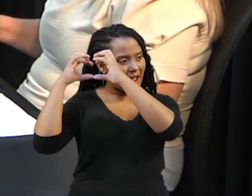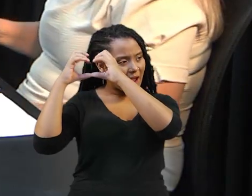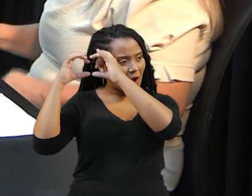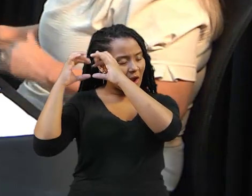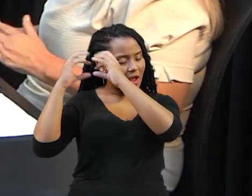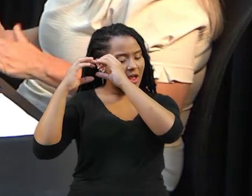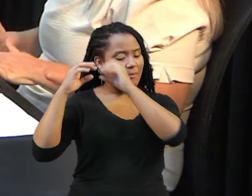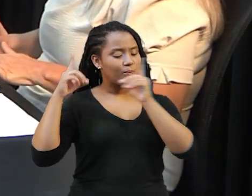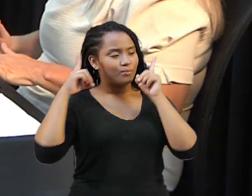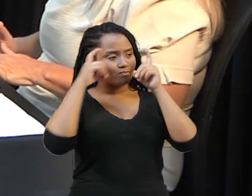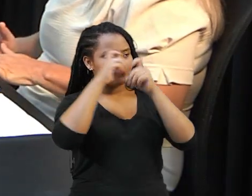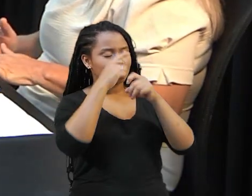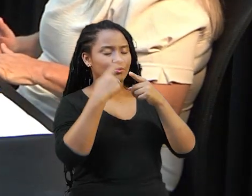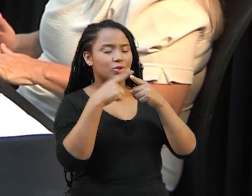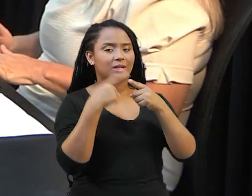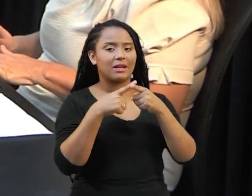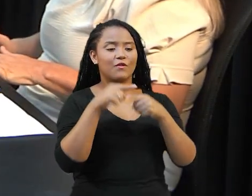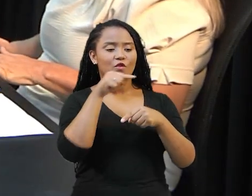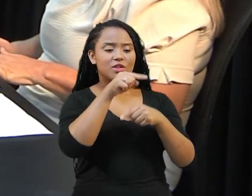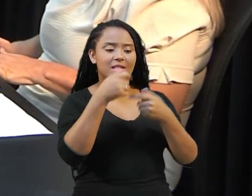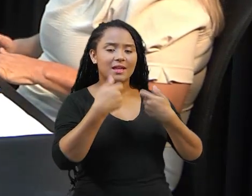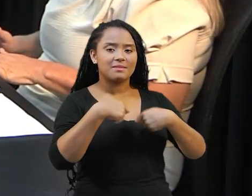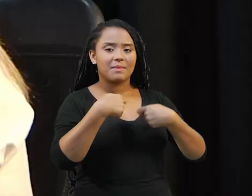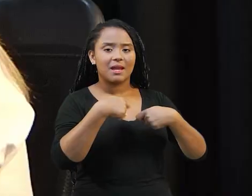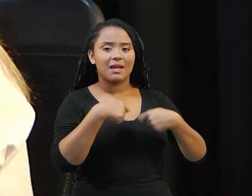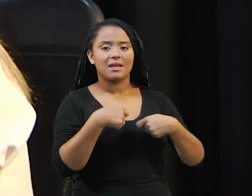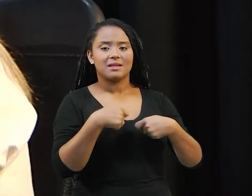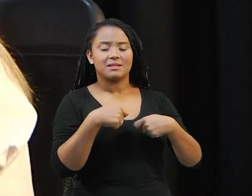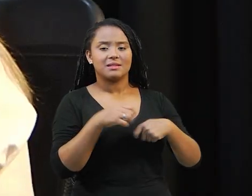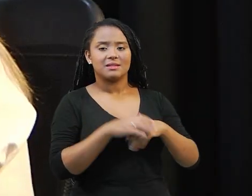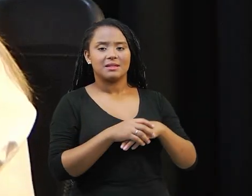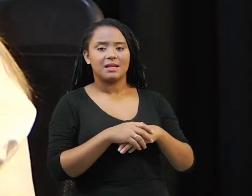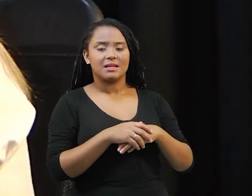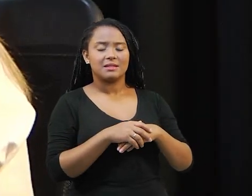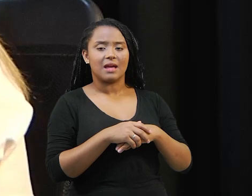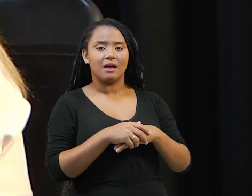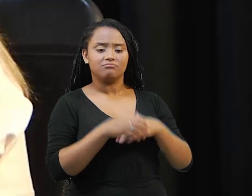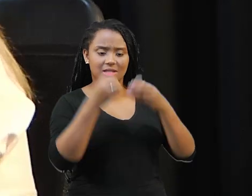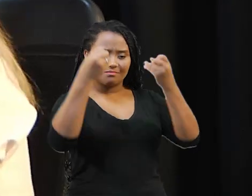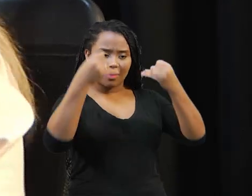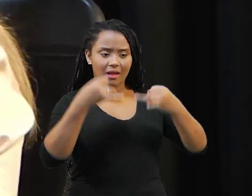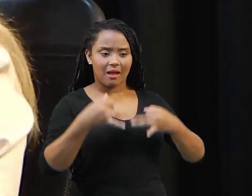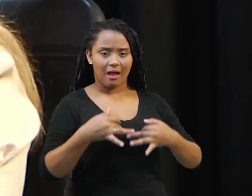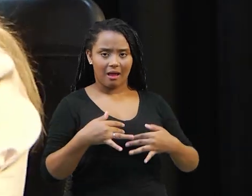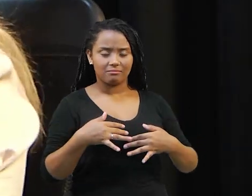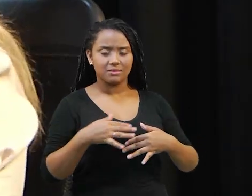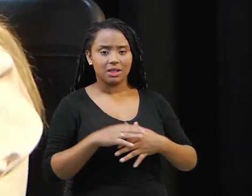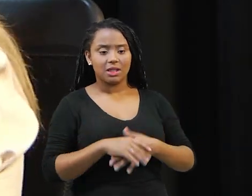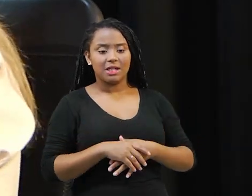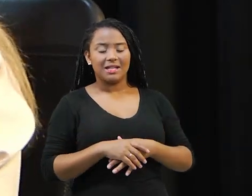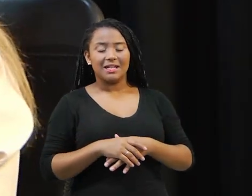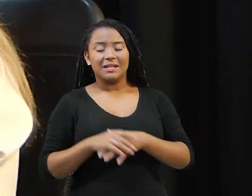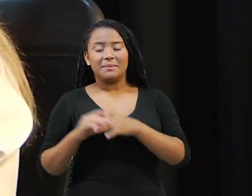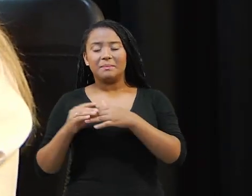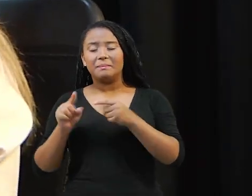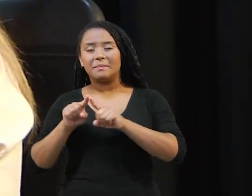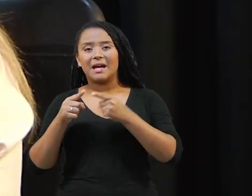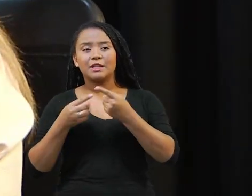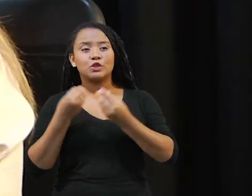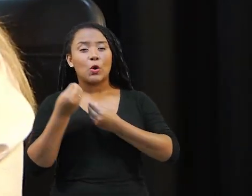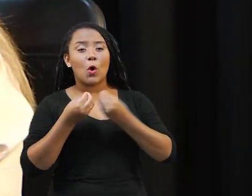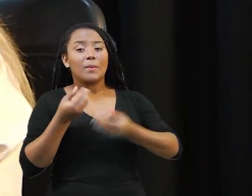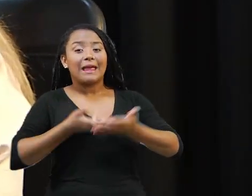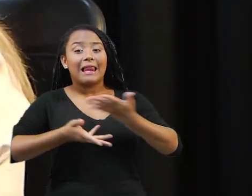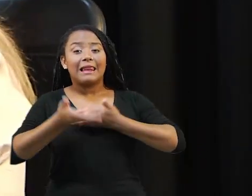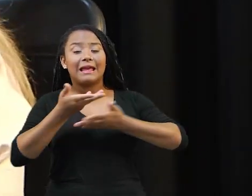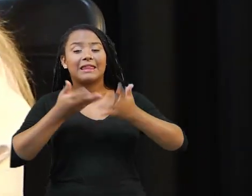ali, vocês têm que dar aquele diagnóstico exato e do outro lado a família, isso, não é?